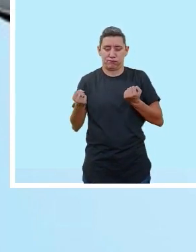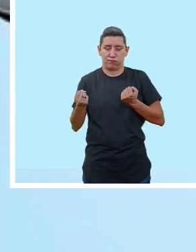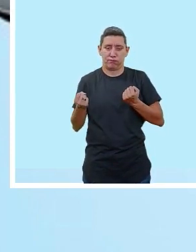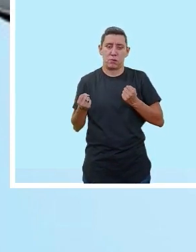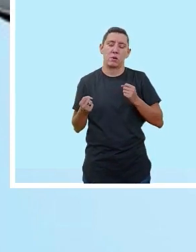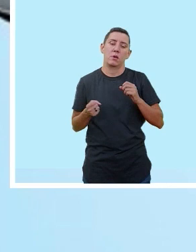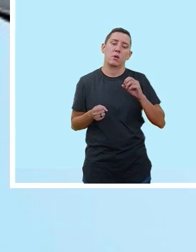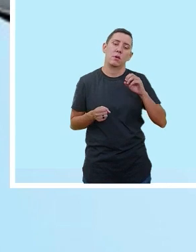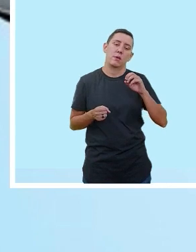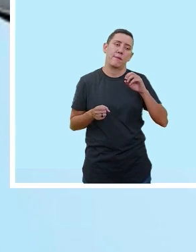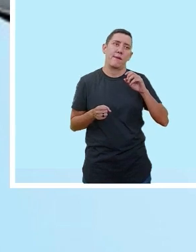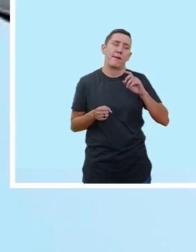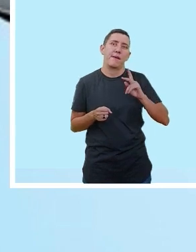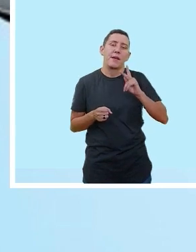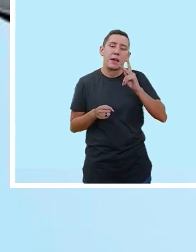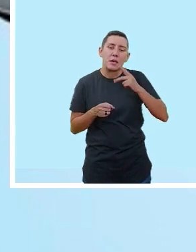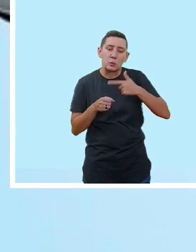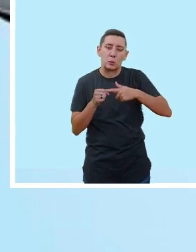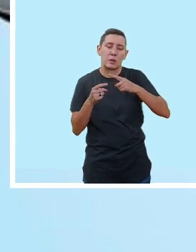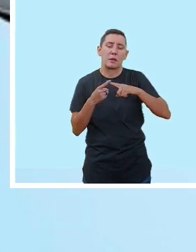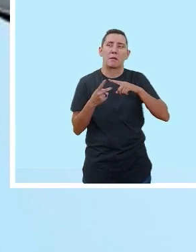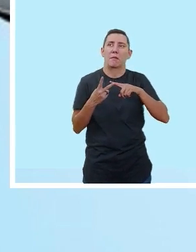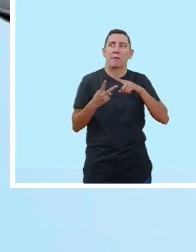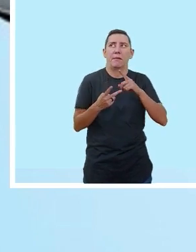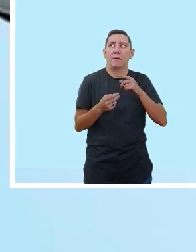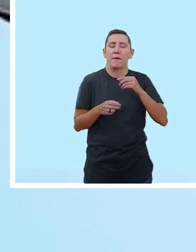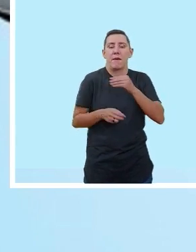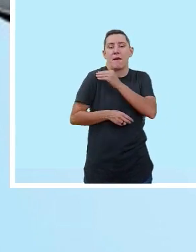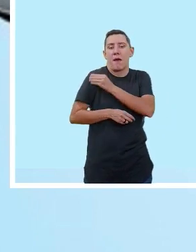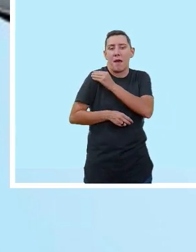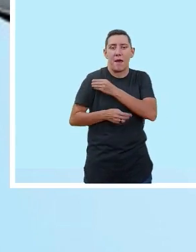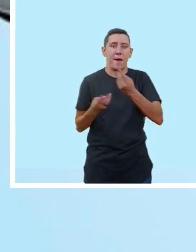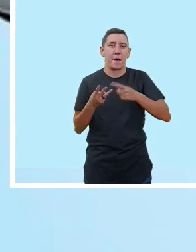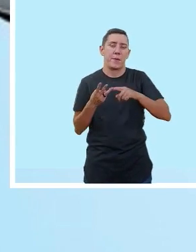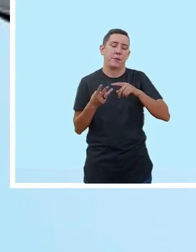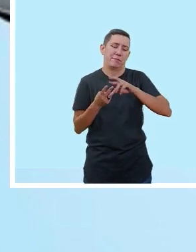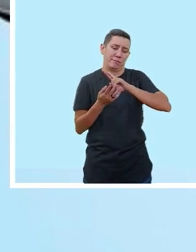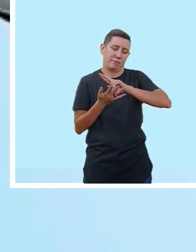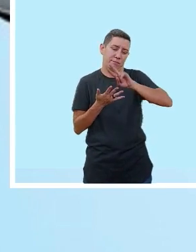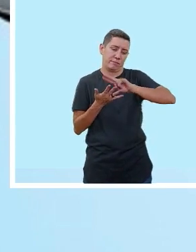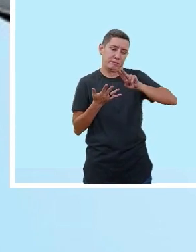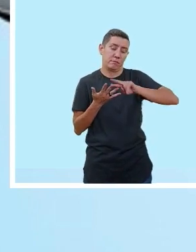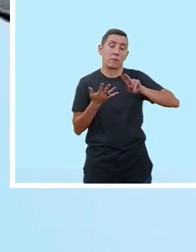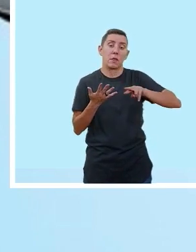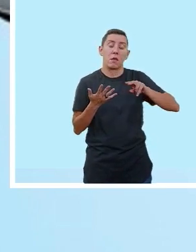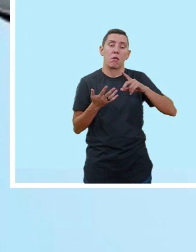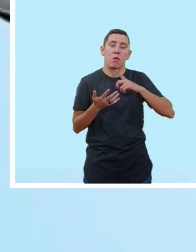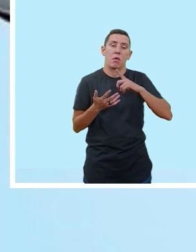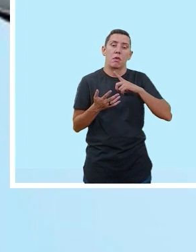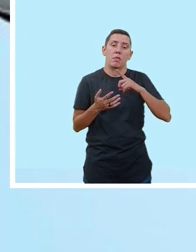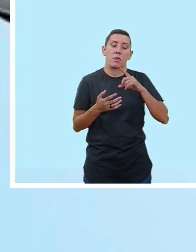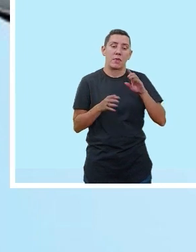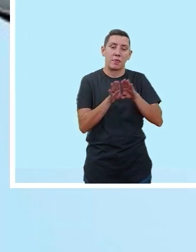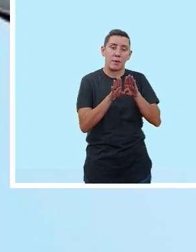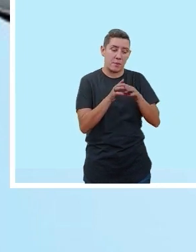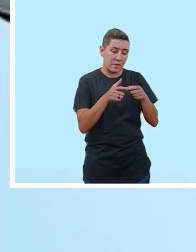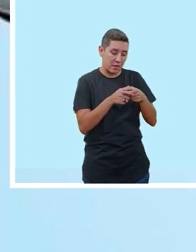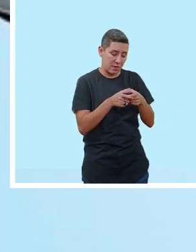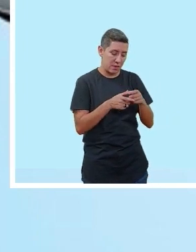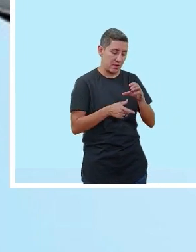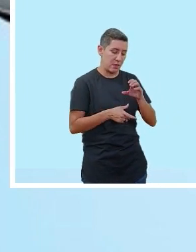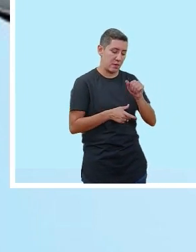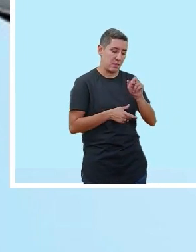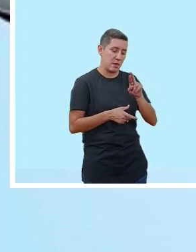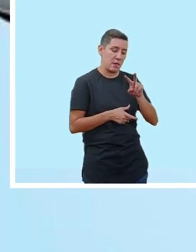ou derivados de petróleo e principalmente queima de carvão, tá? O carvão é uma substância